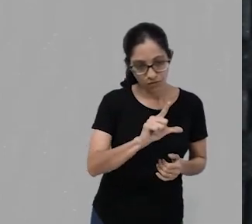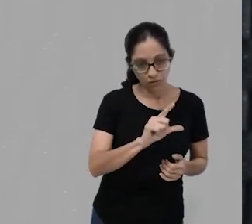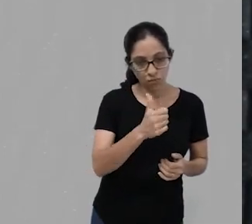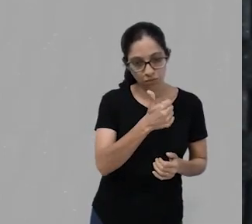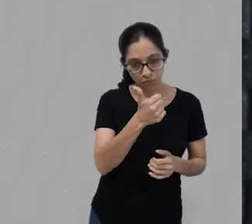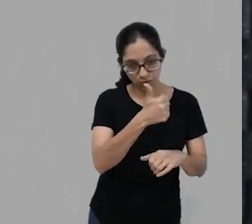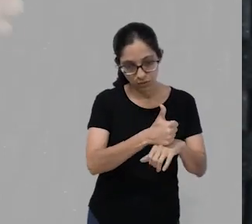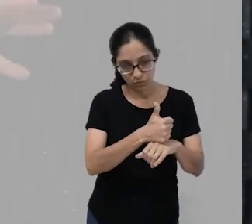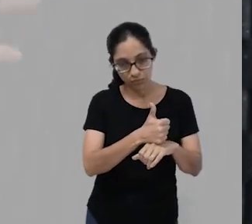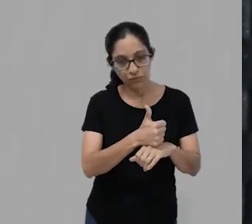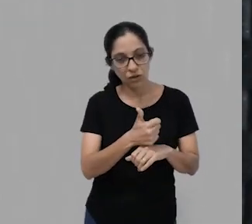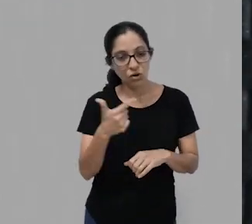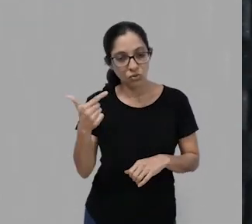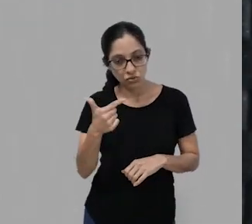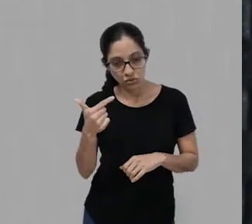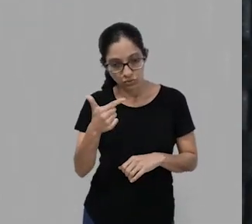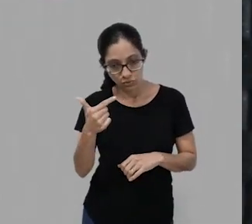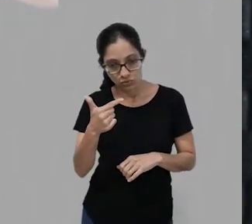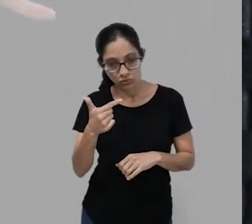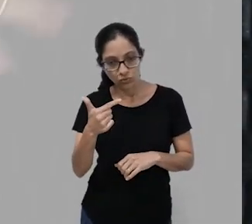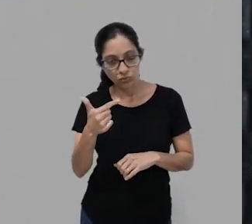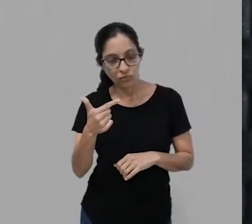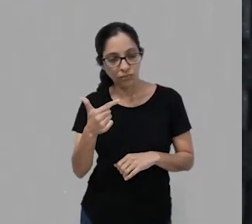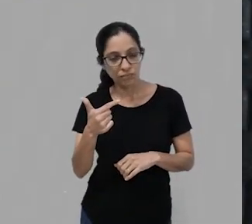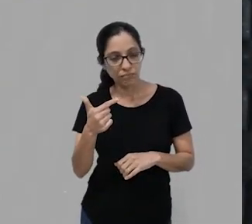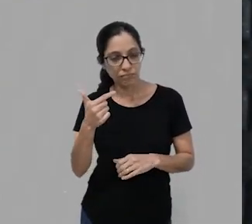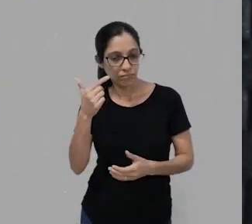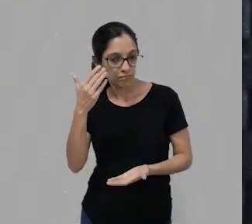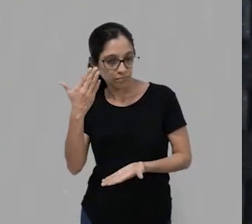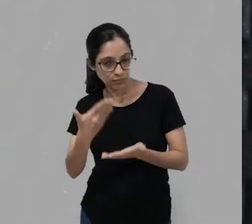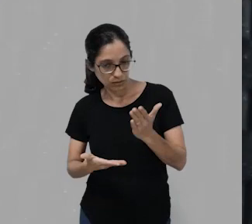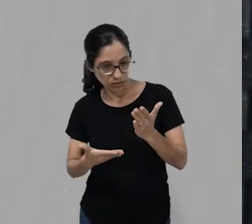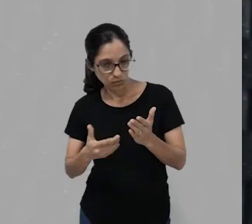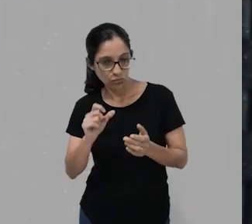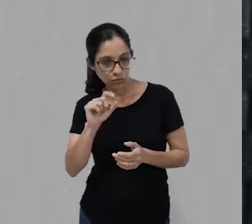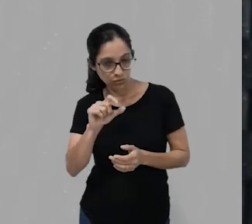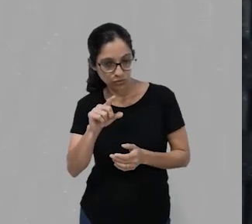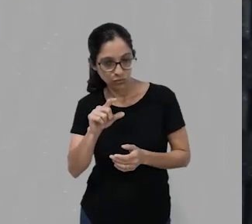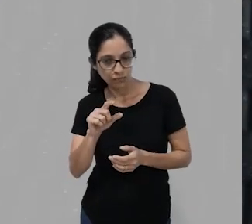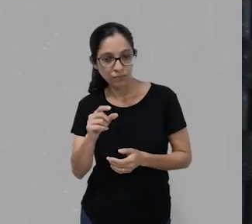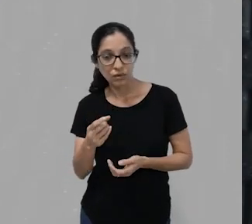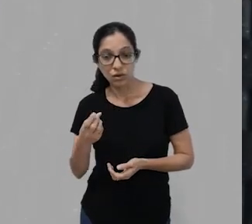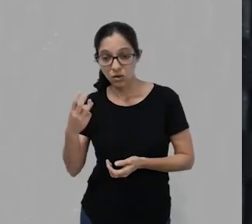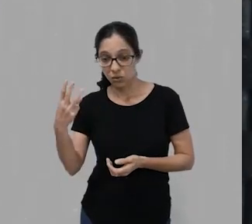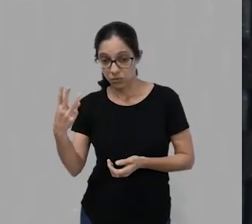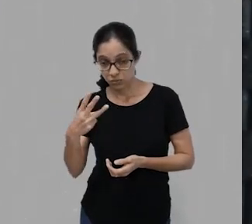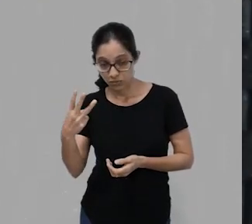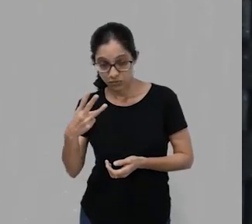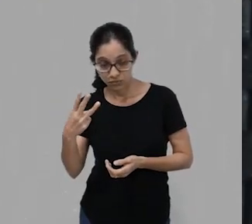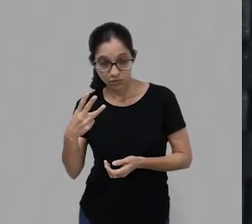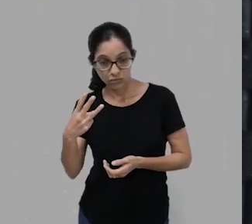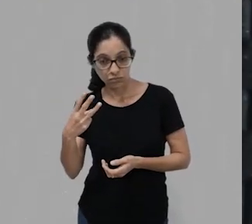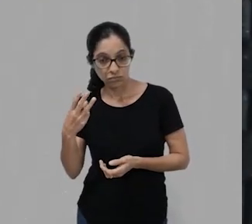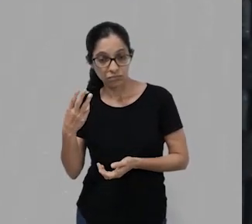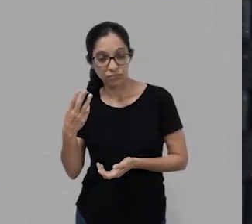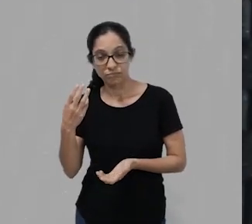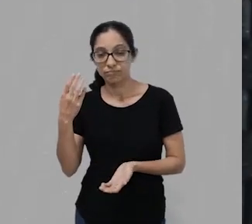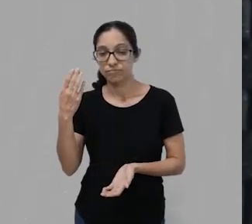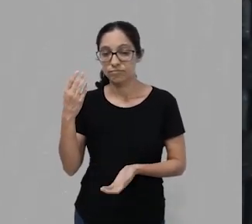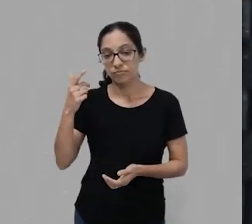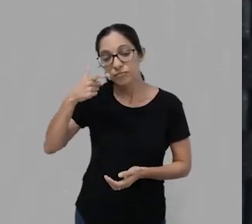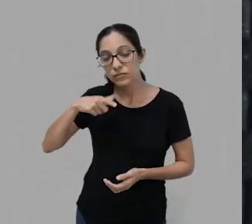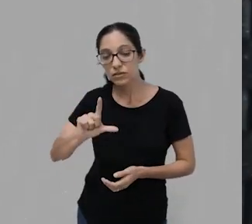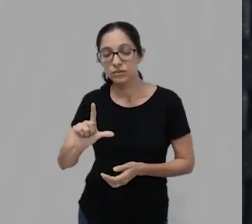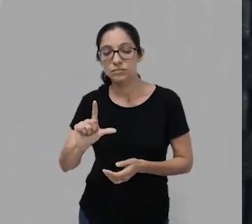fomos para o terceiro game. Nem sempre vai acontecer esse terceiro game. Porque se esse atleta de azul vencesse os 2 primeiros, o jogo já teria o quê?